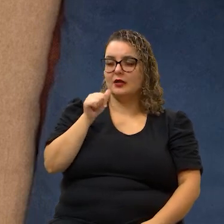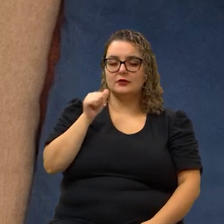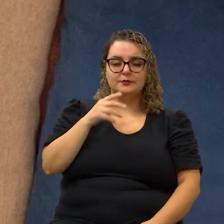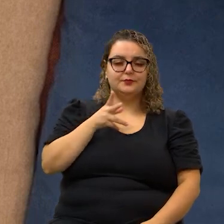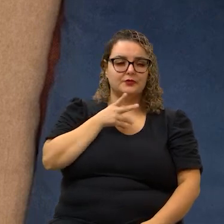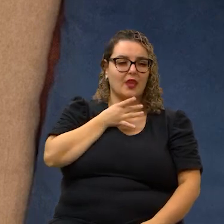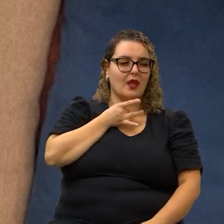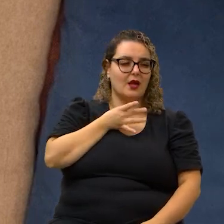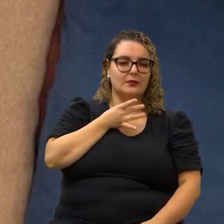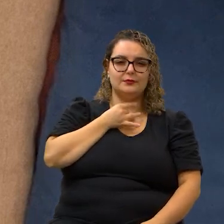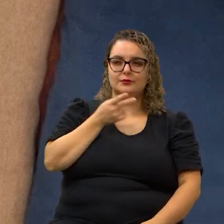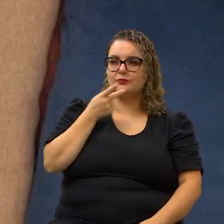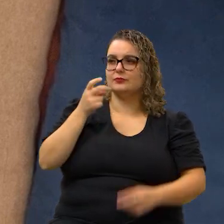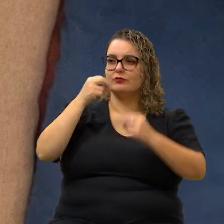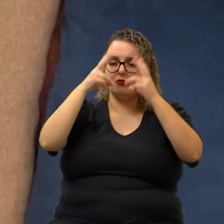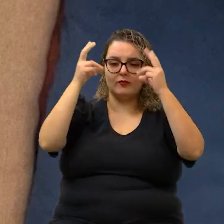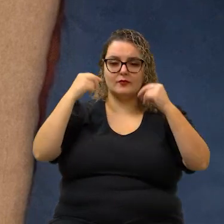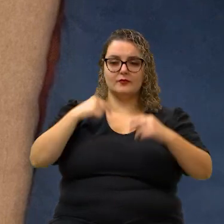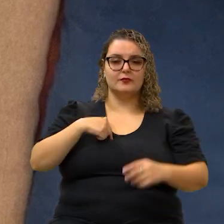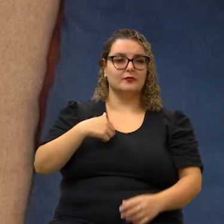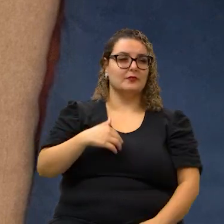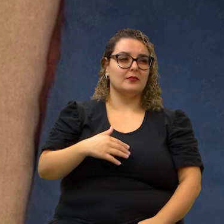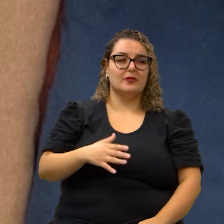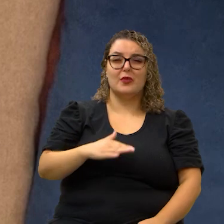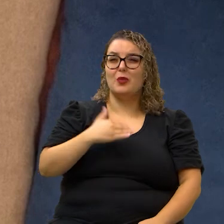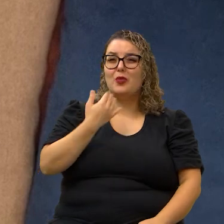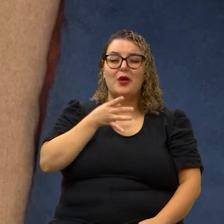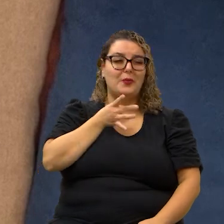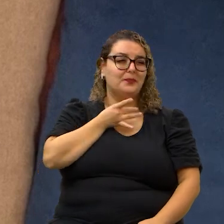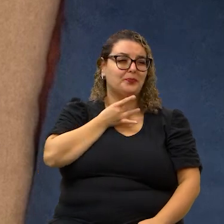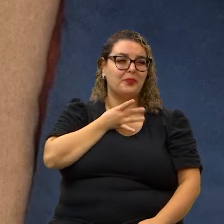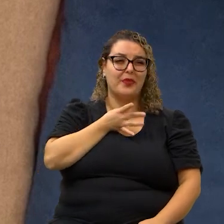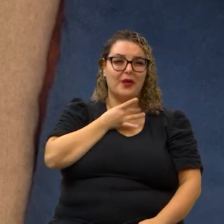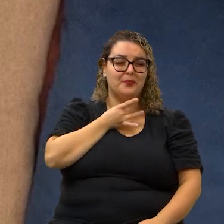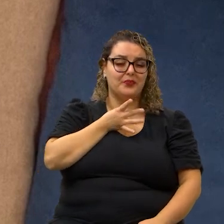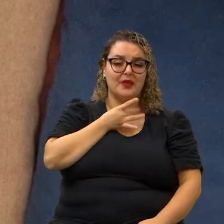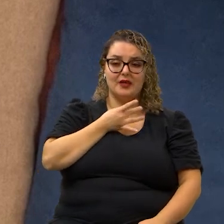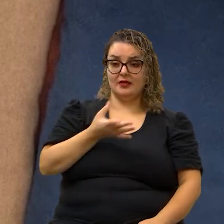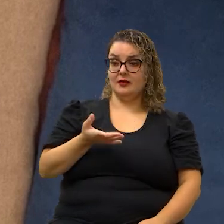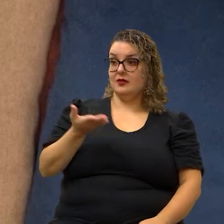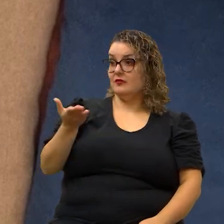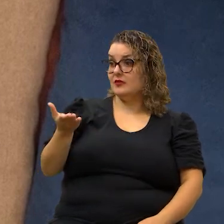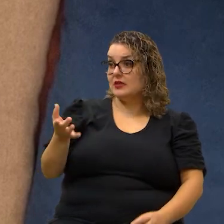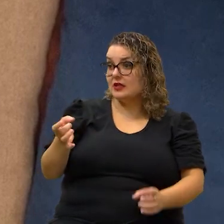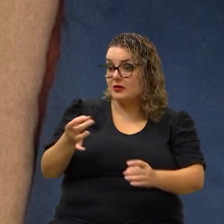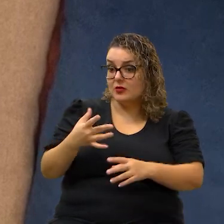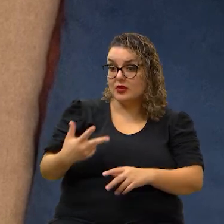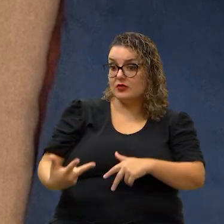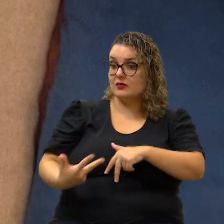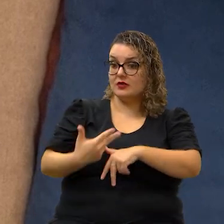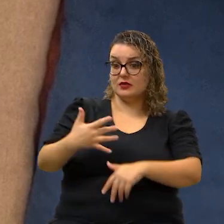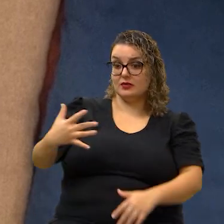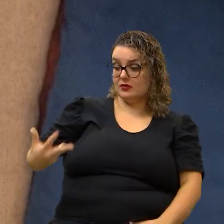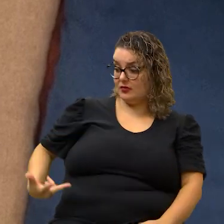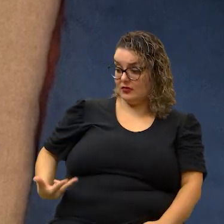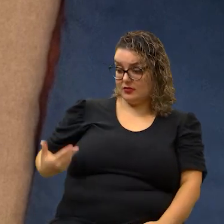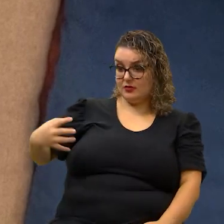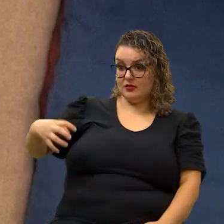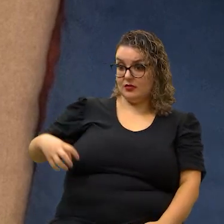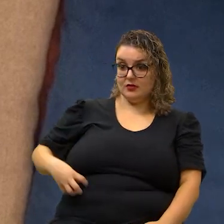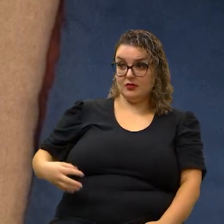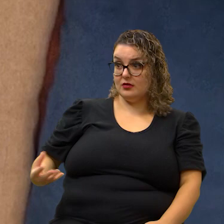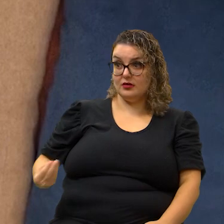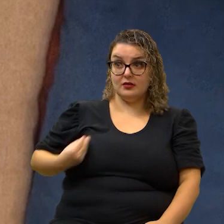de sede. Ela falou: você acabou de fazer uma cirurgia, um transplante, e está aqui vivo, você não vai morrer de